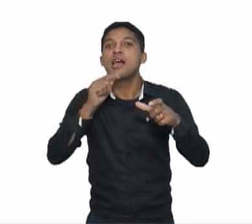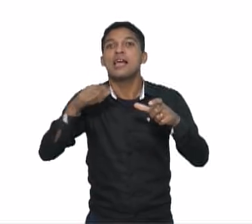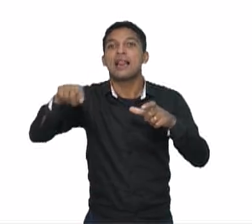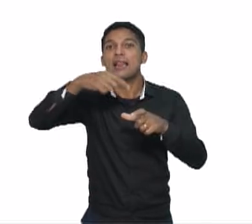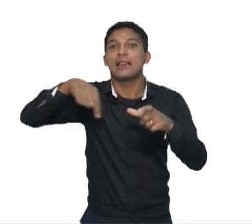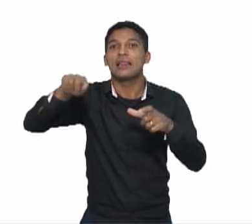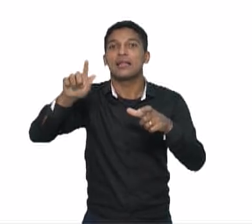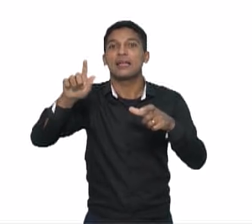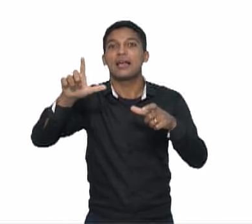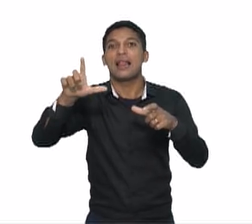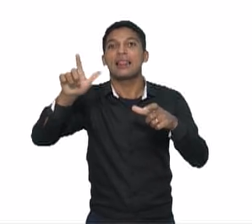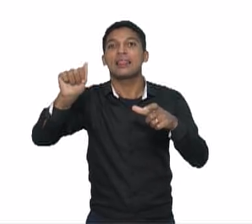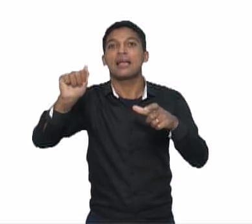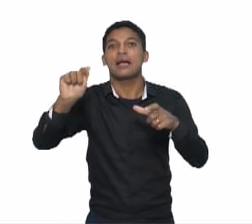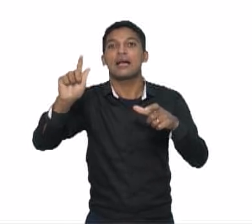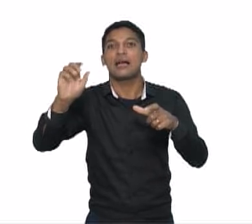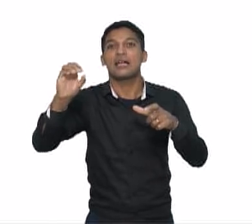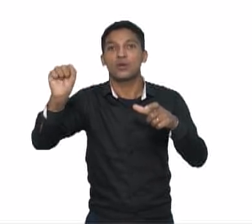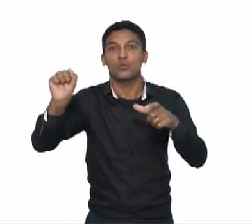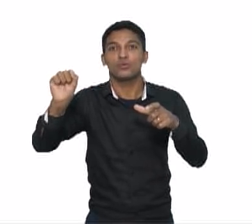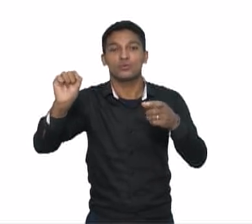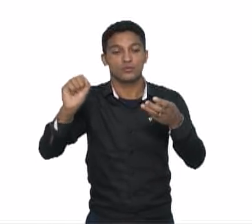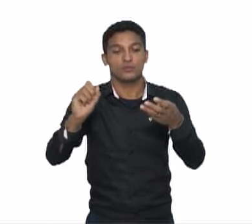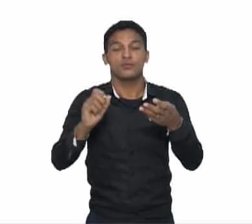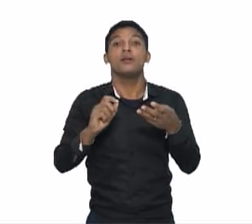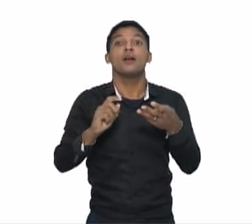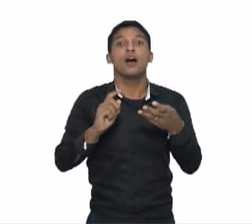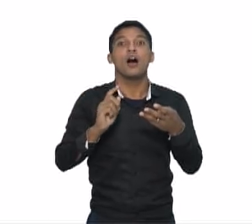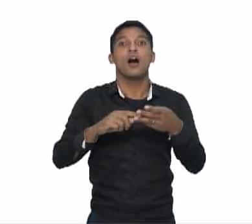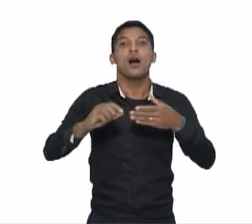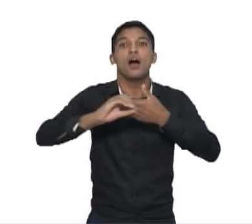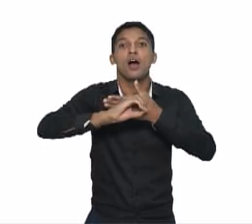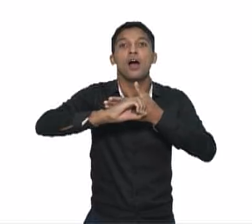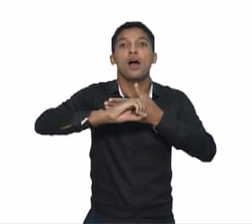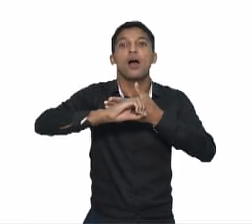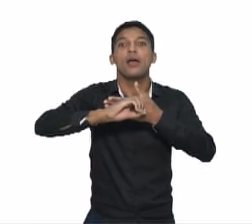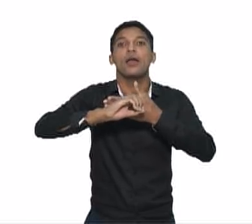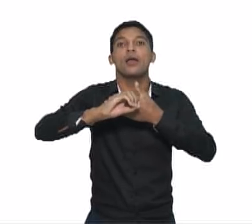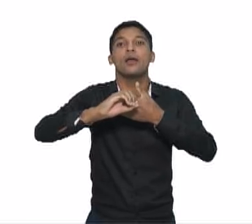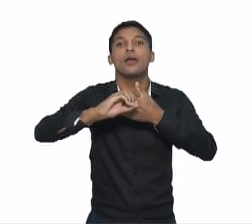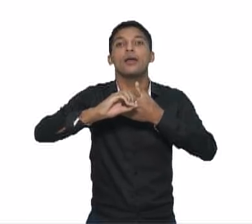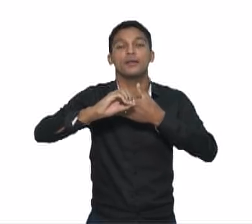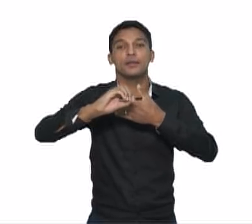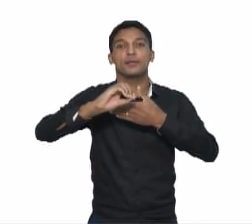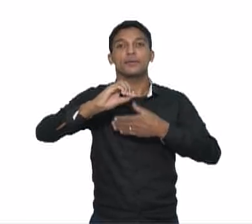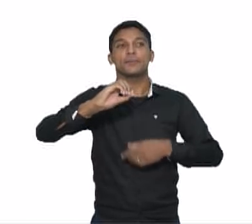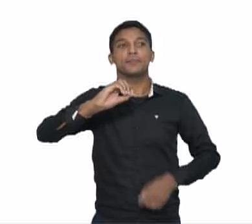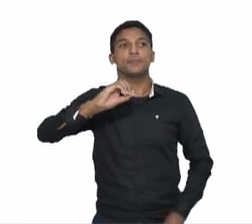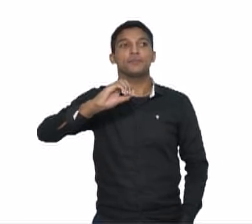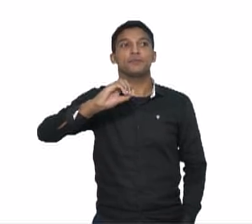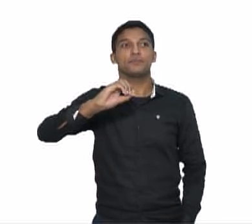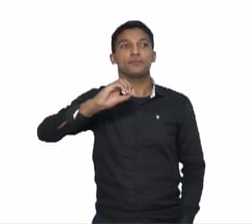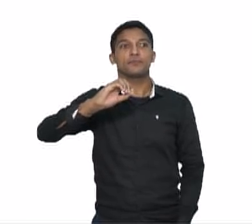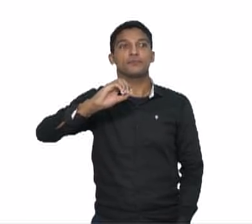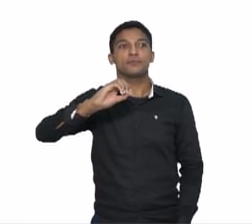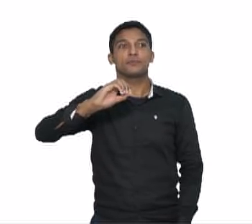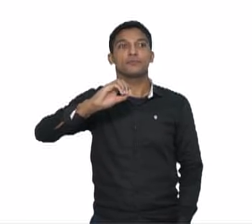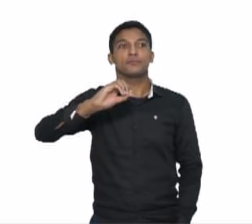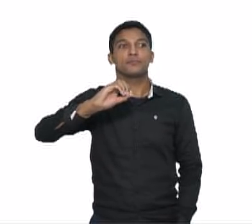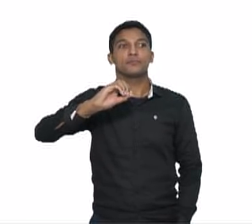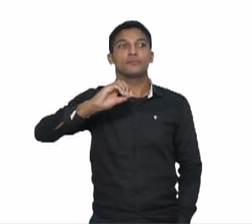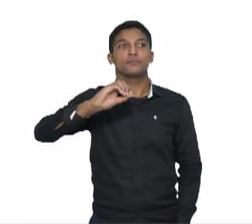Água salgada. Tem maior concentração de sal e está nos oceanos e mares.